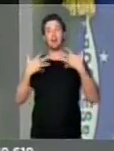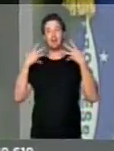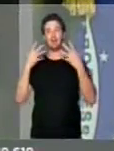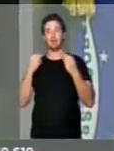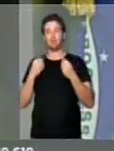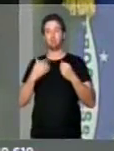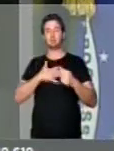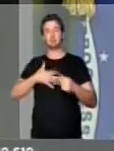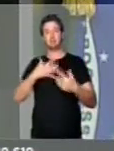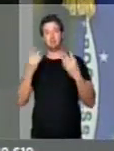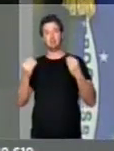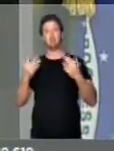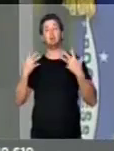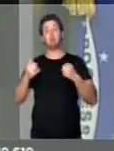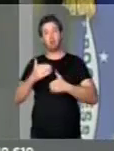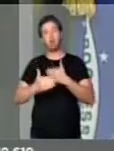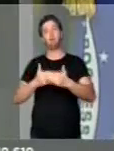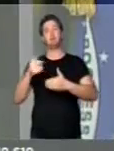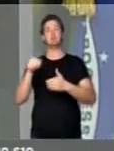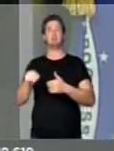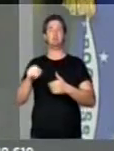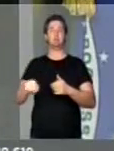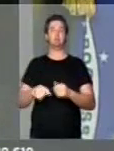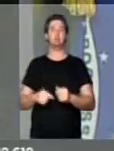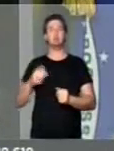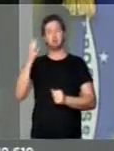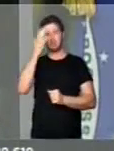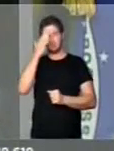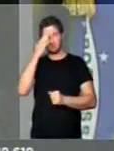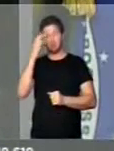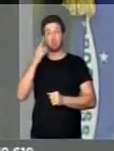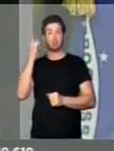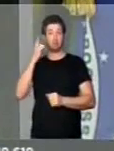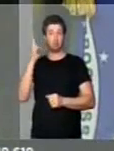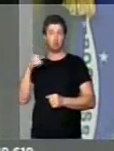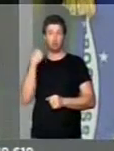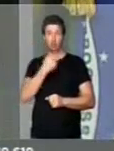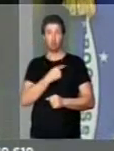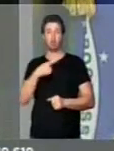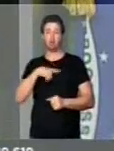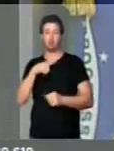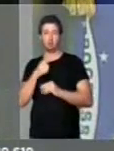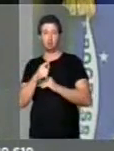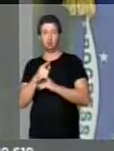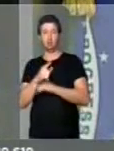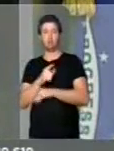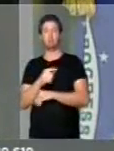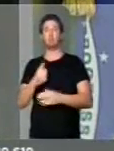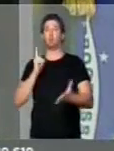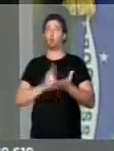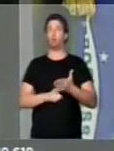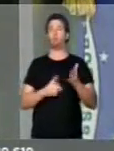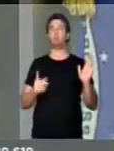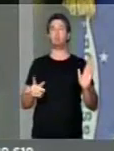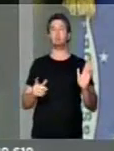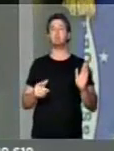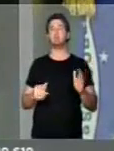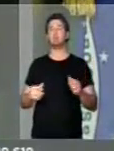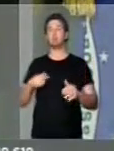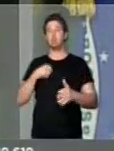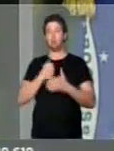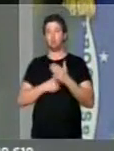satisfação e avançar nesse processo, sabendo que nós, parlamentares, temos também o nosso compromisso e a nossa